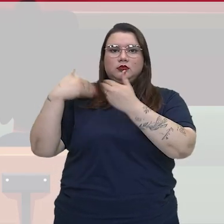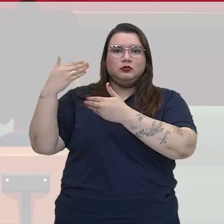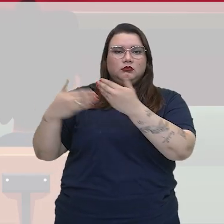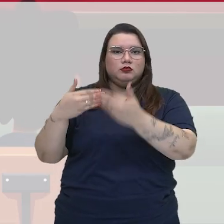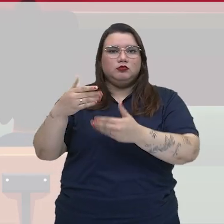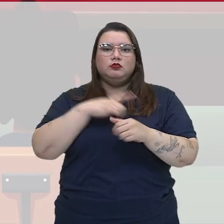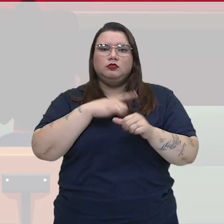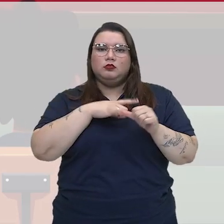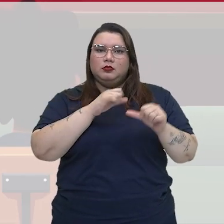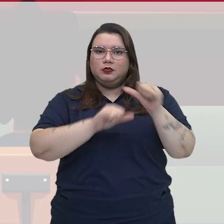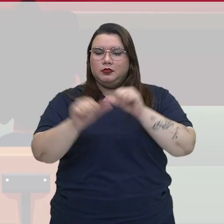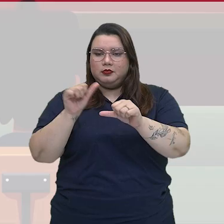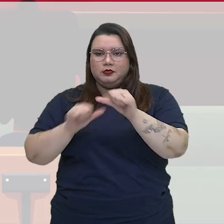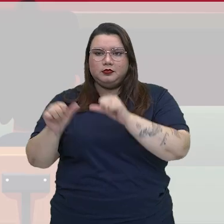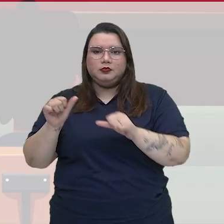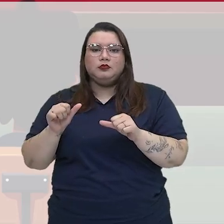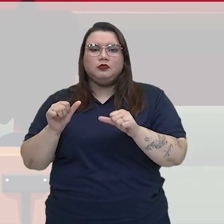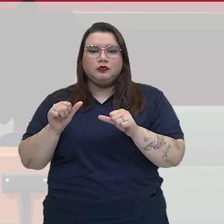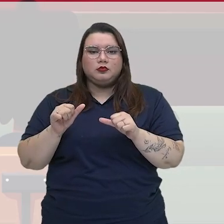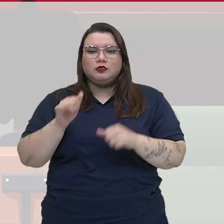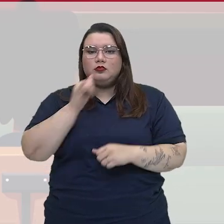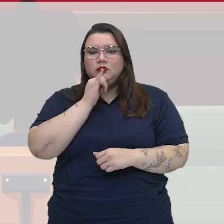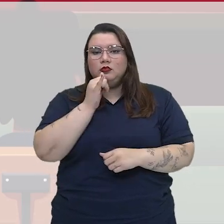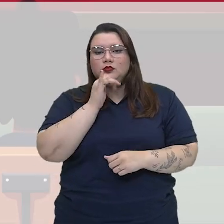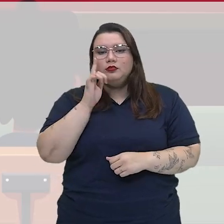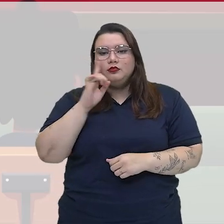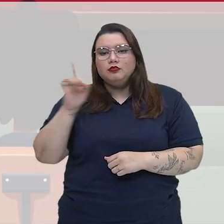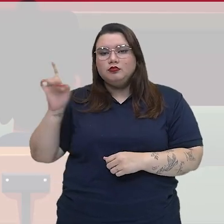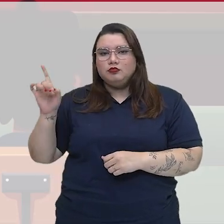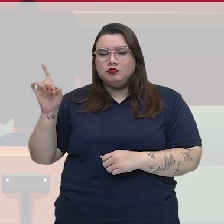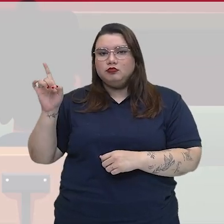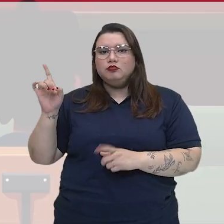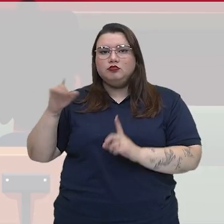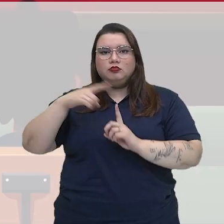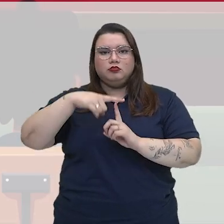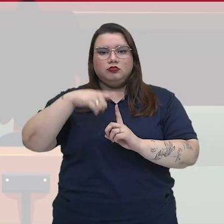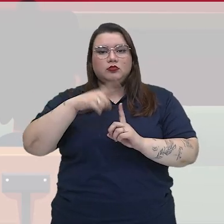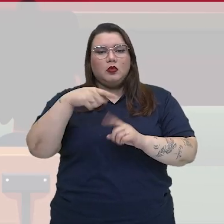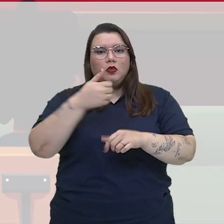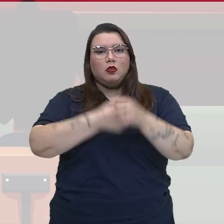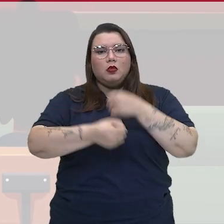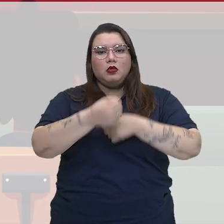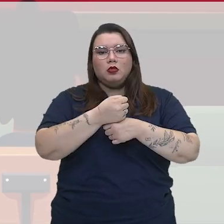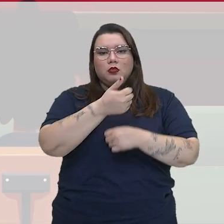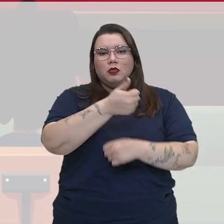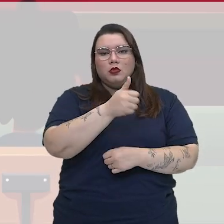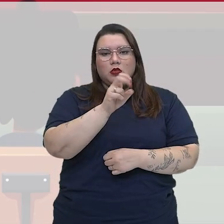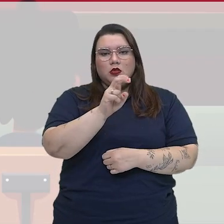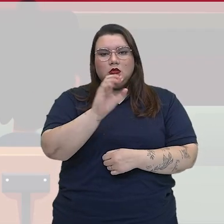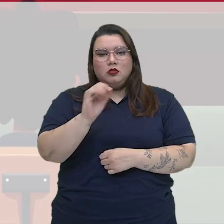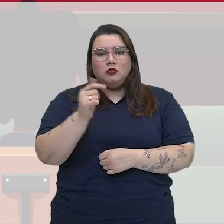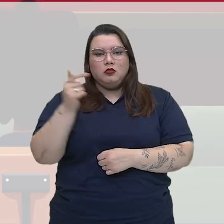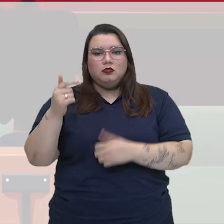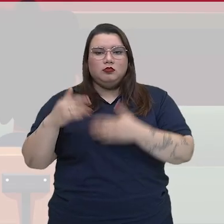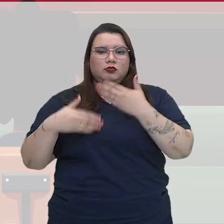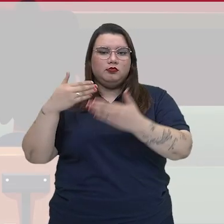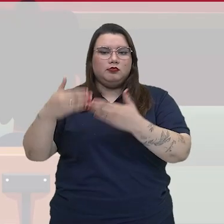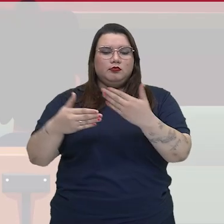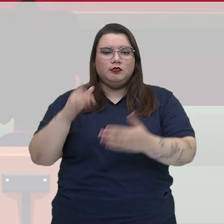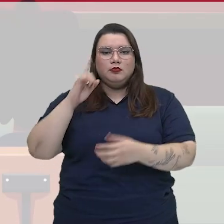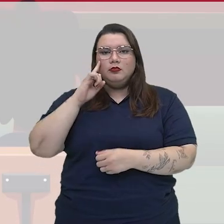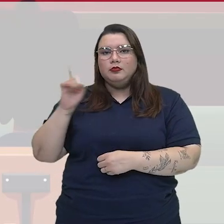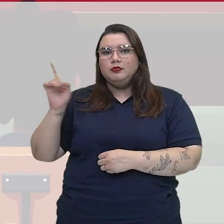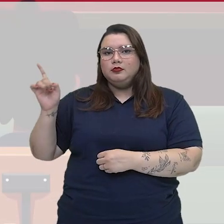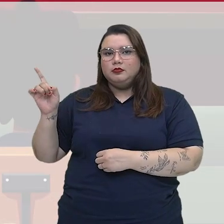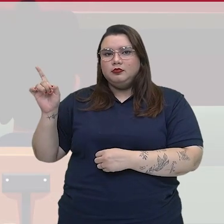sendo modificadas, como no Planisfério do Cantino de 1502 e mais tarde no Planisfério